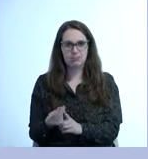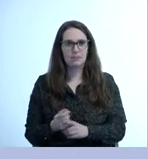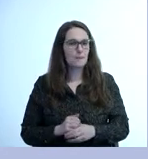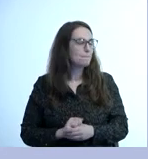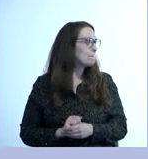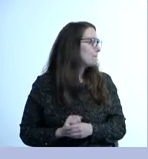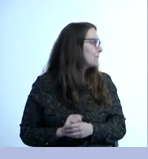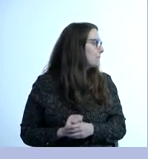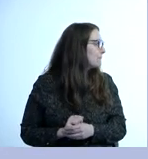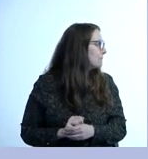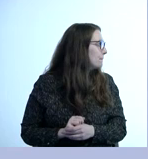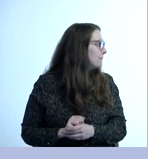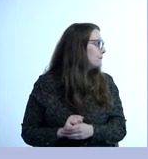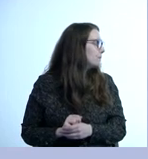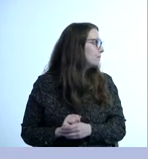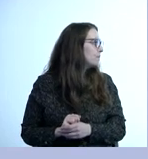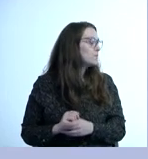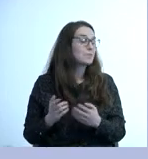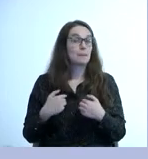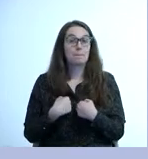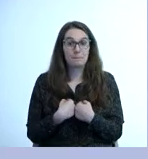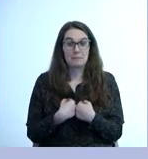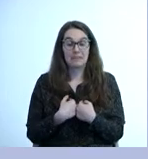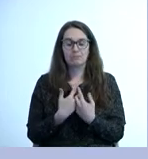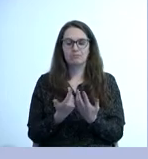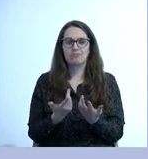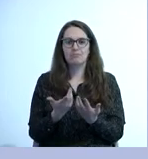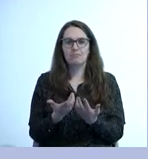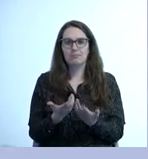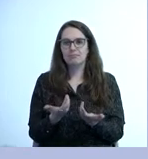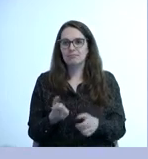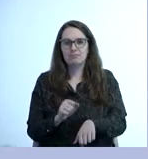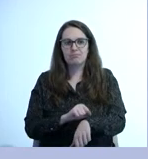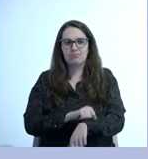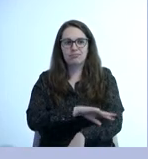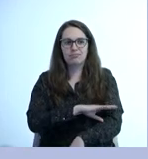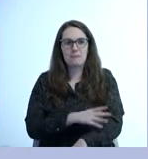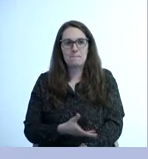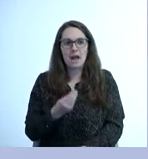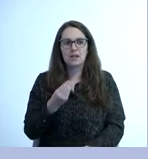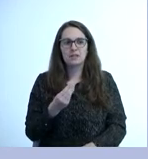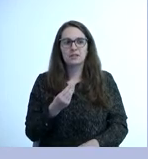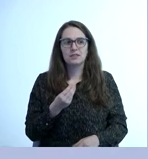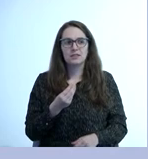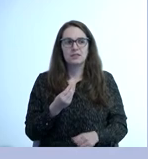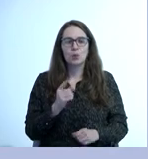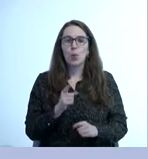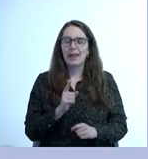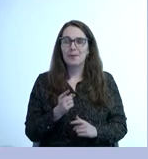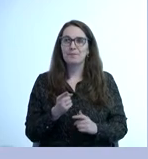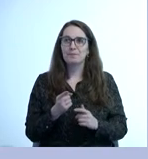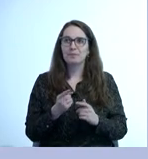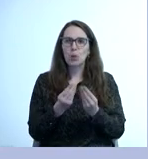O que mais me impressiona na obra do João Luís é a regularidade